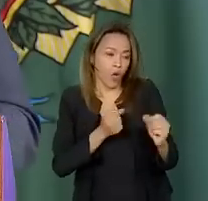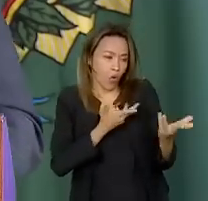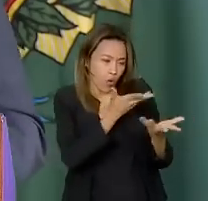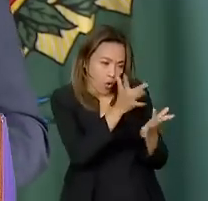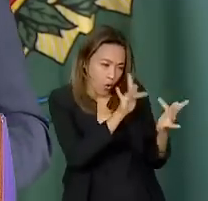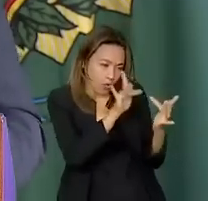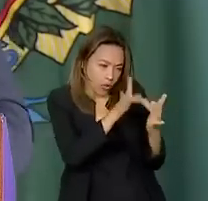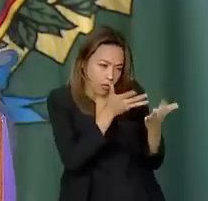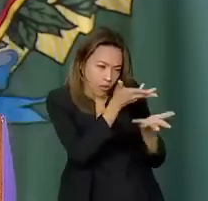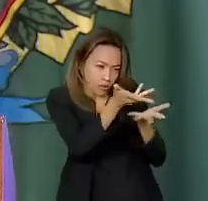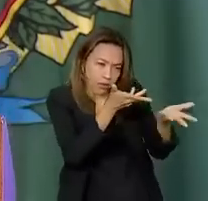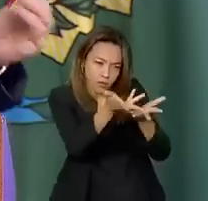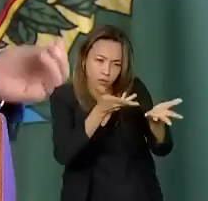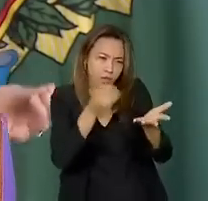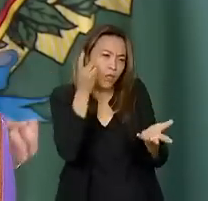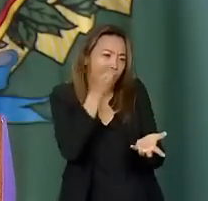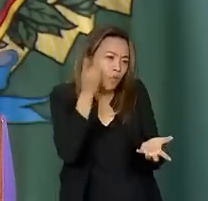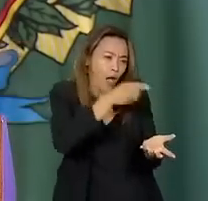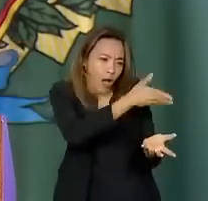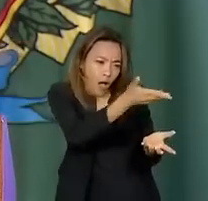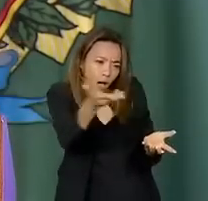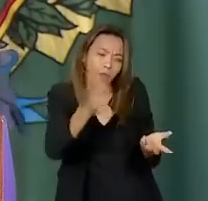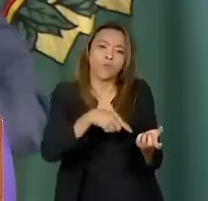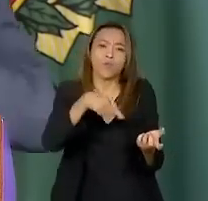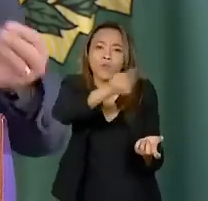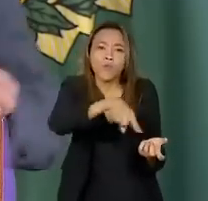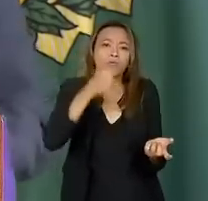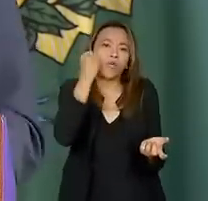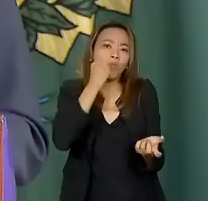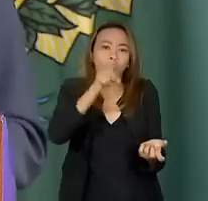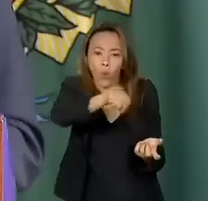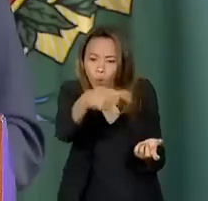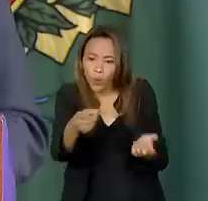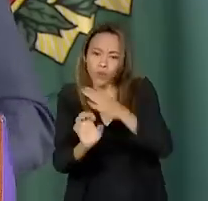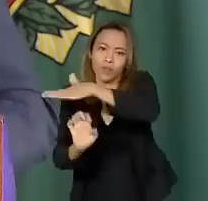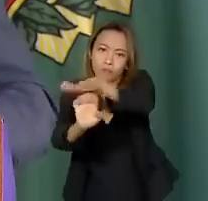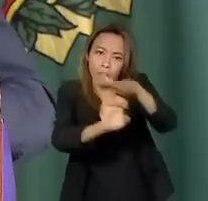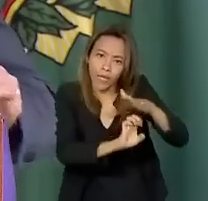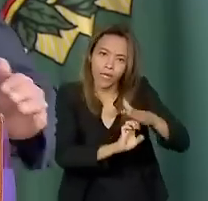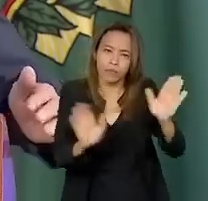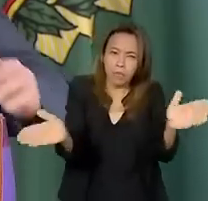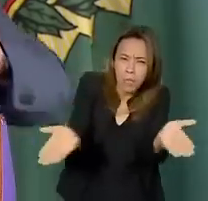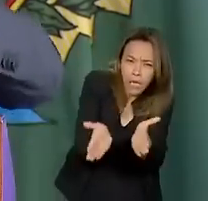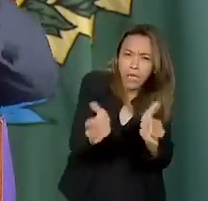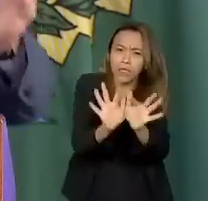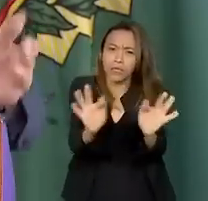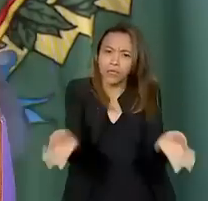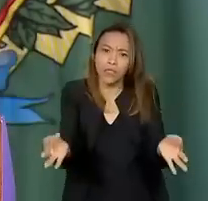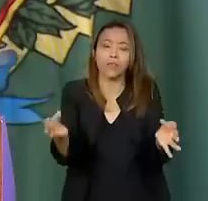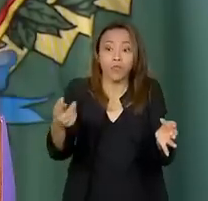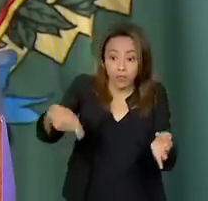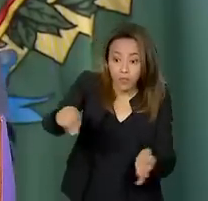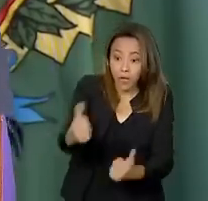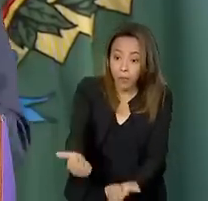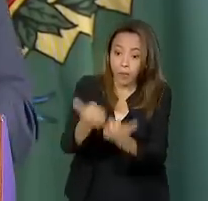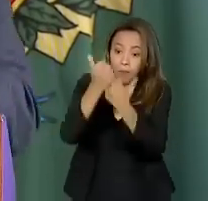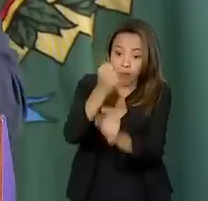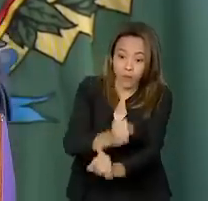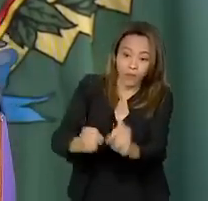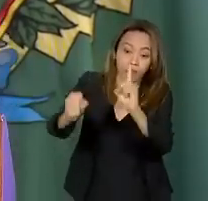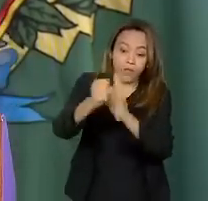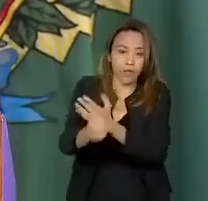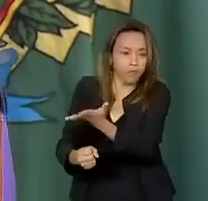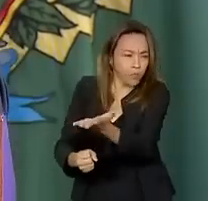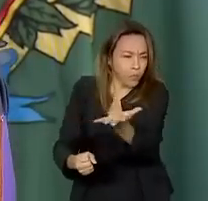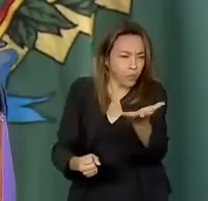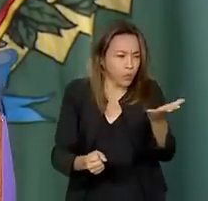deputados, senadores, junto a empresários, grandes, pequenos e médios, junto à sociedade como um todo,